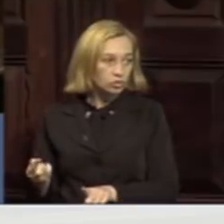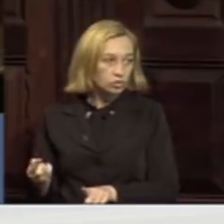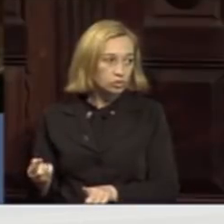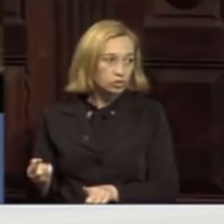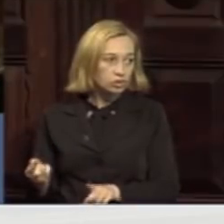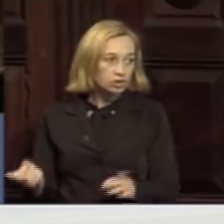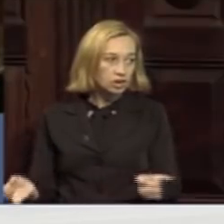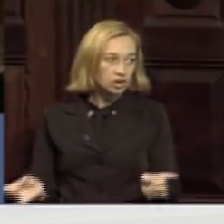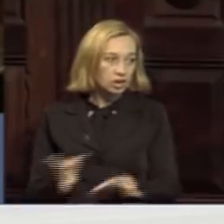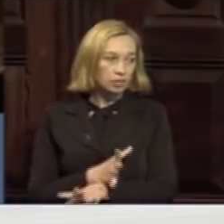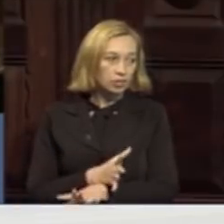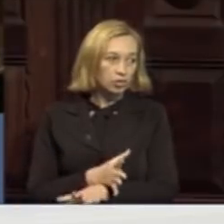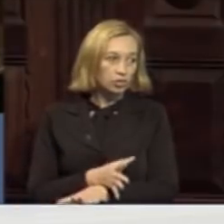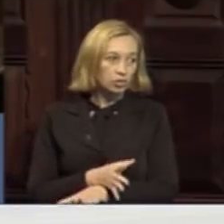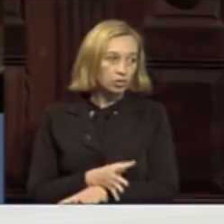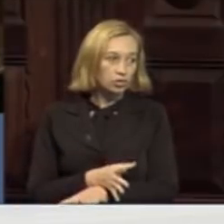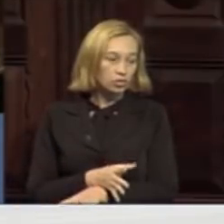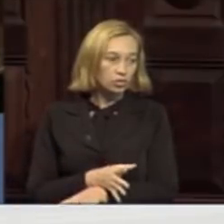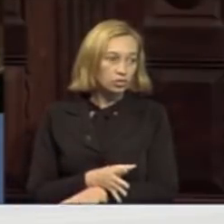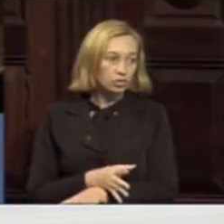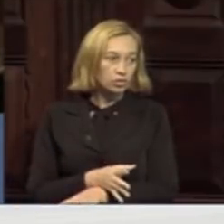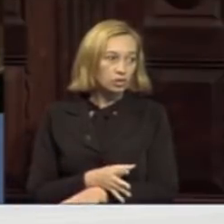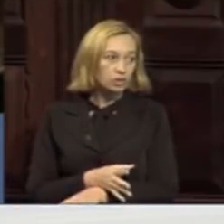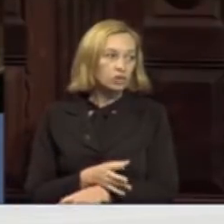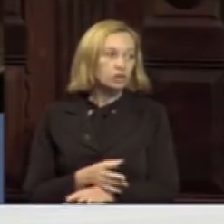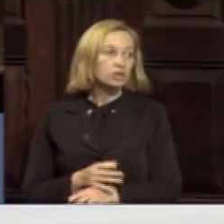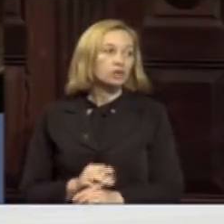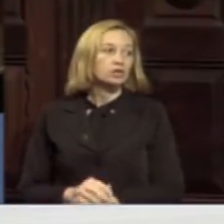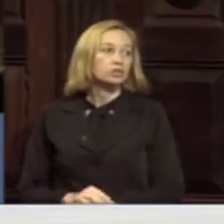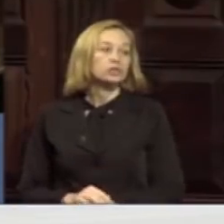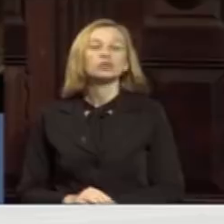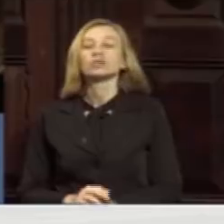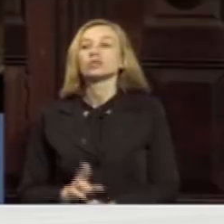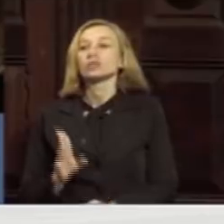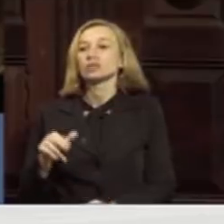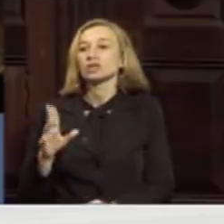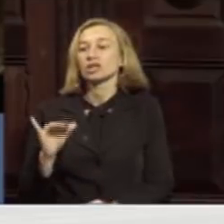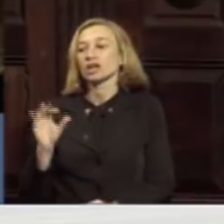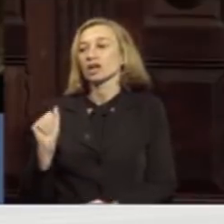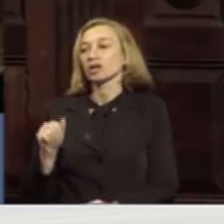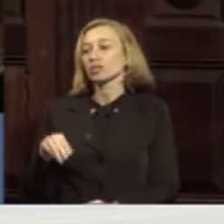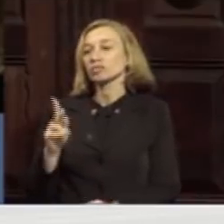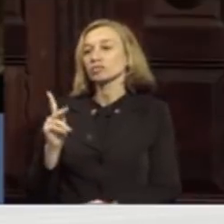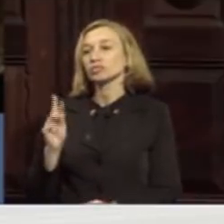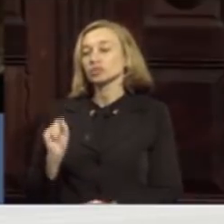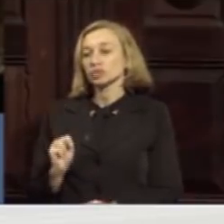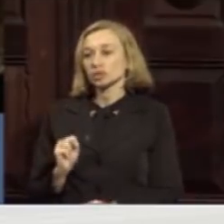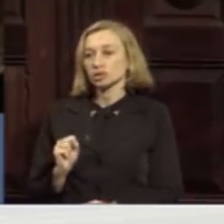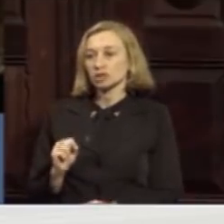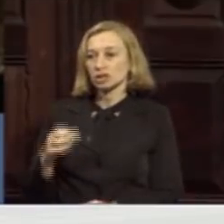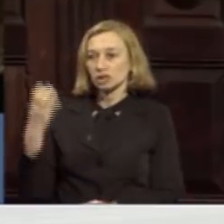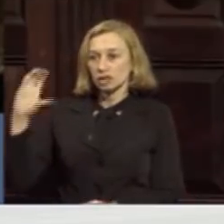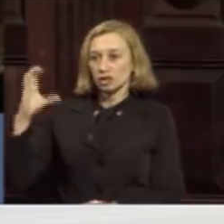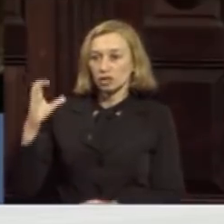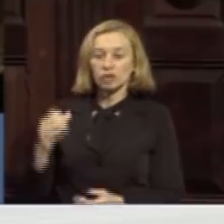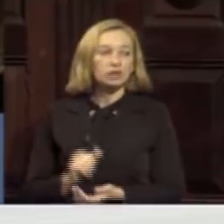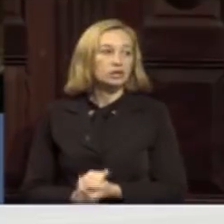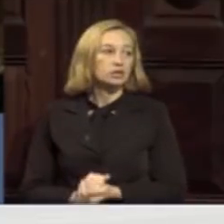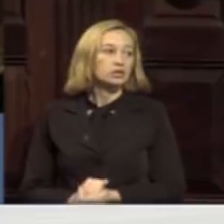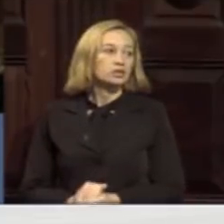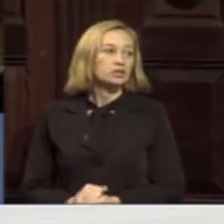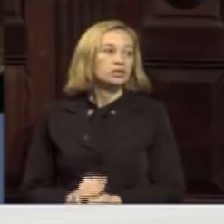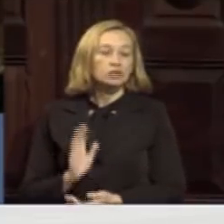na semana passada, quando fiz menção à inauguração do campus do IFRJ em Niterói, uma conquista enorme